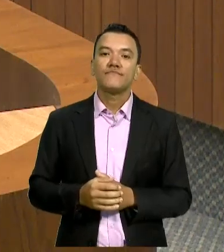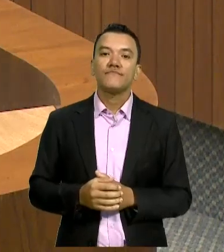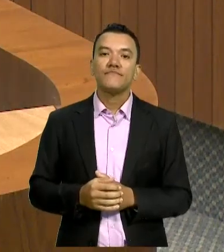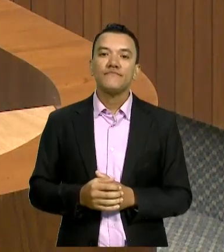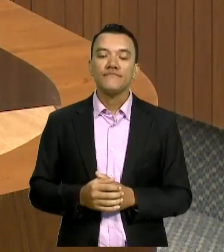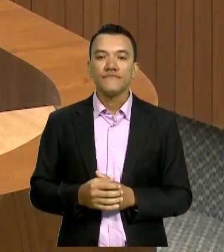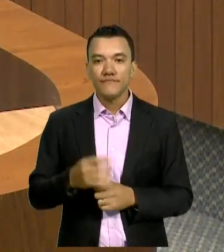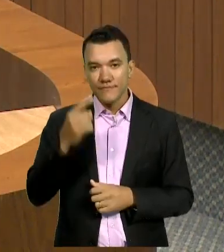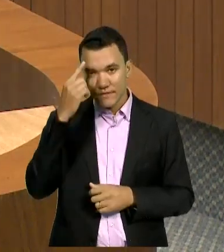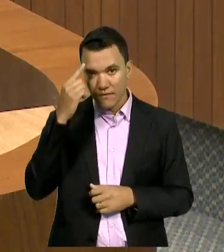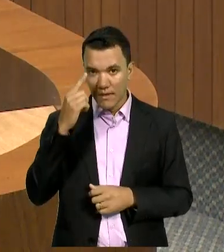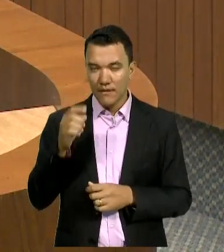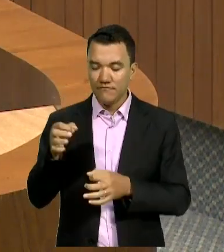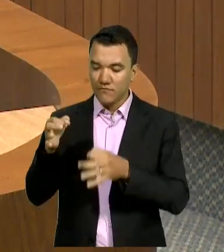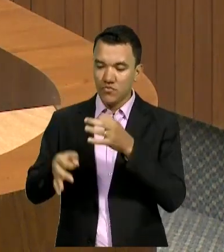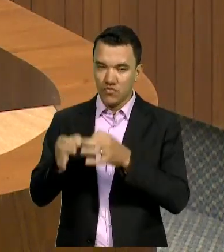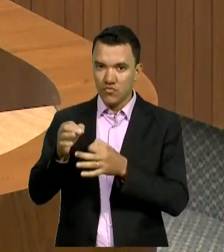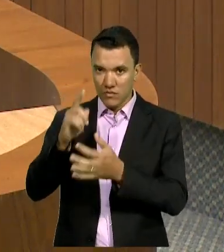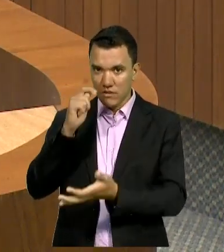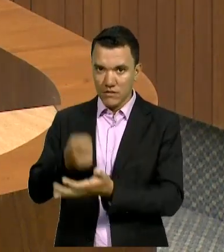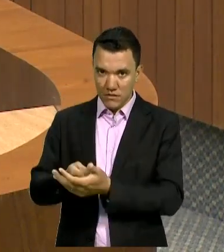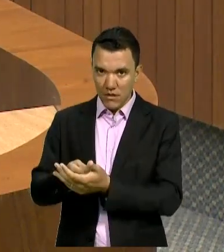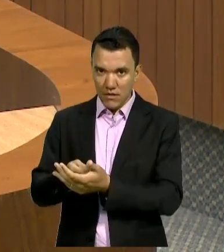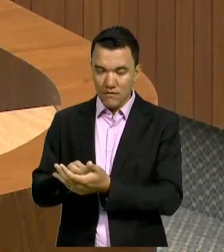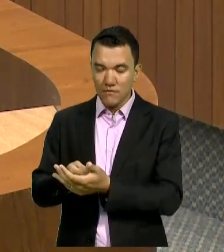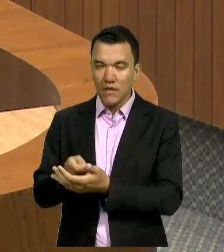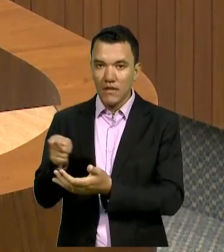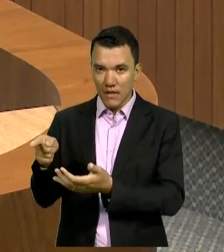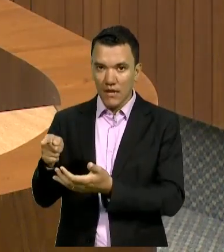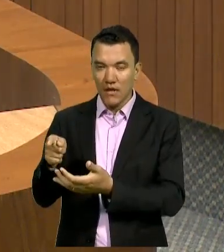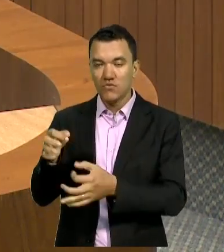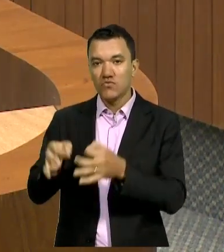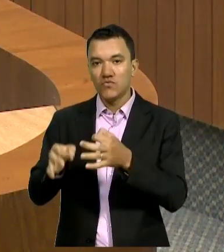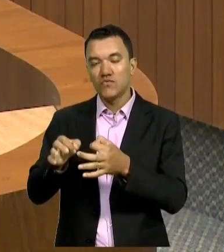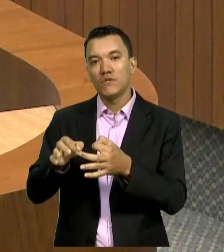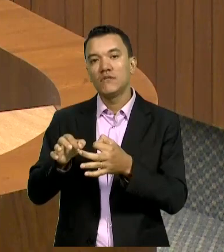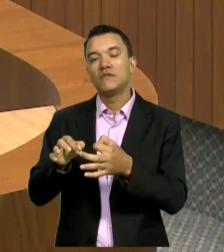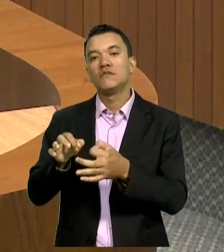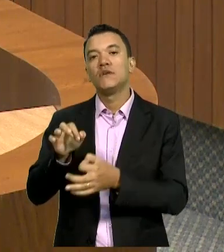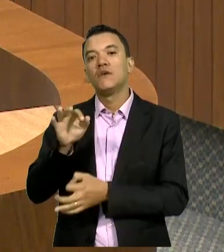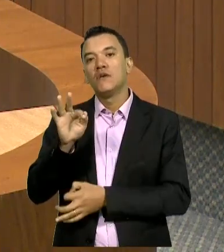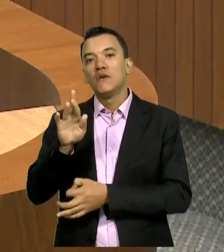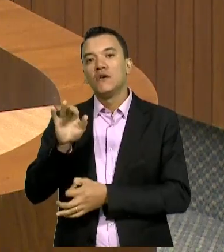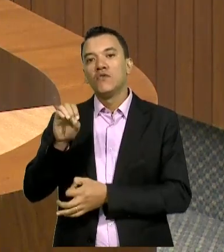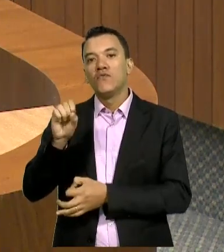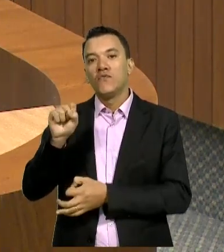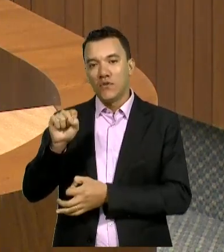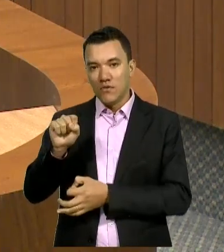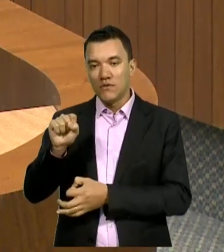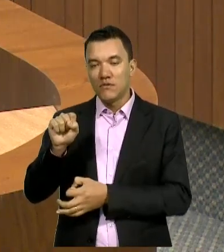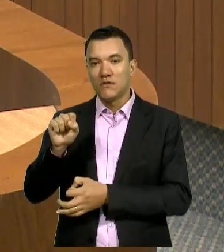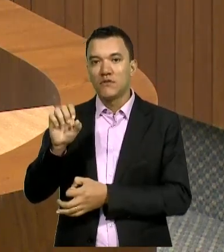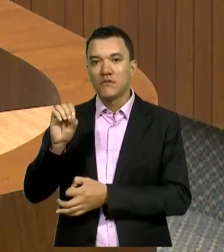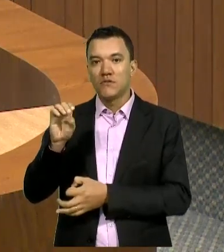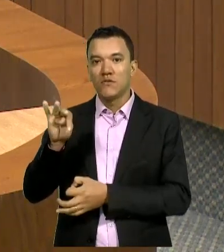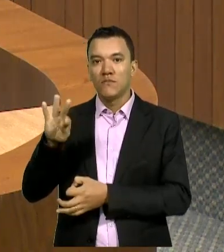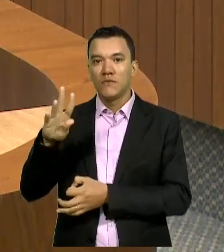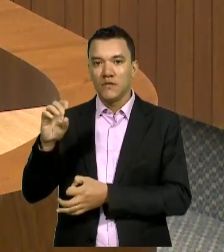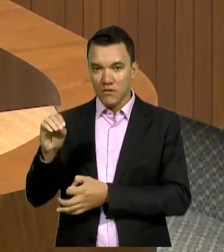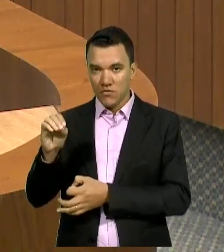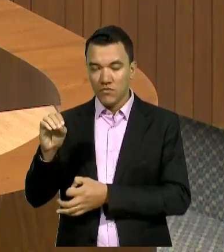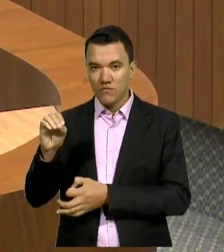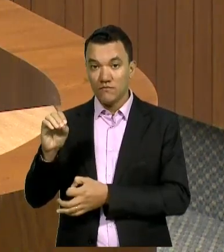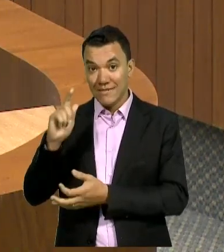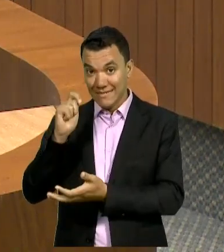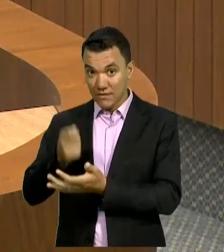decisão do Tribunal de Justiça, do desembargador Frois Sobrinho, que afastou temporariamente por 90 dias o senhor